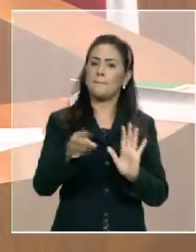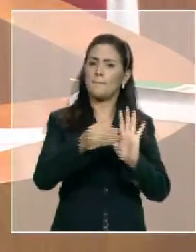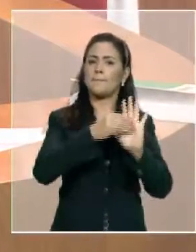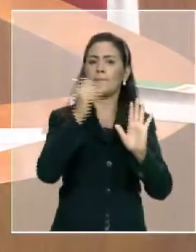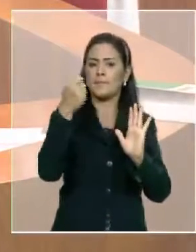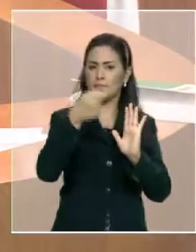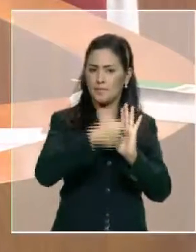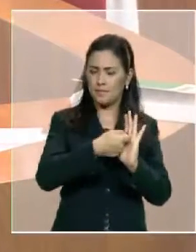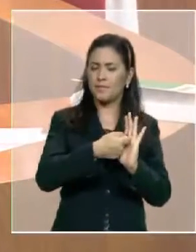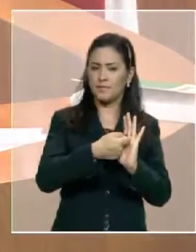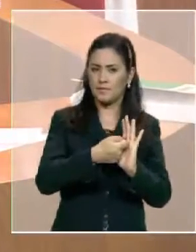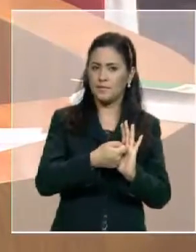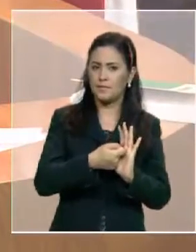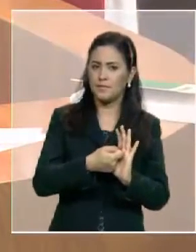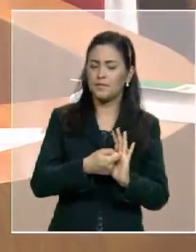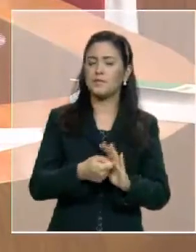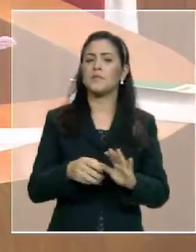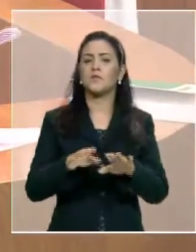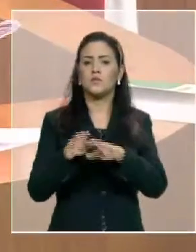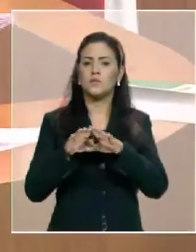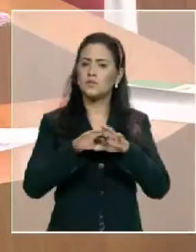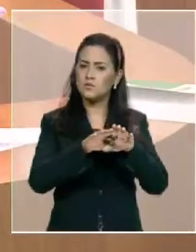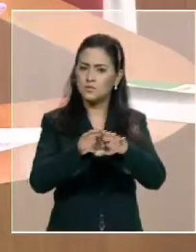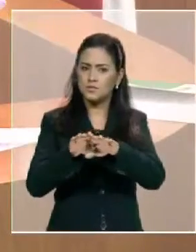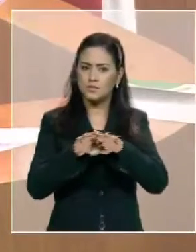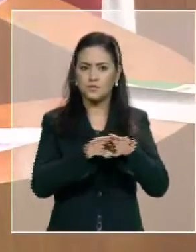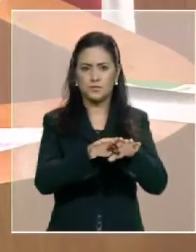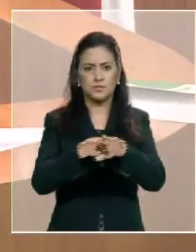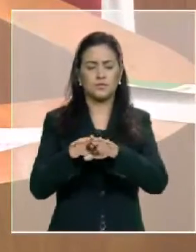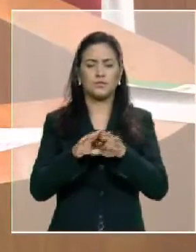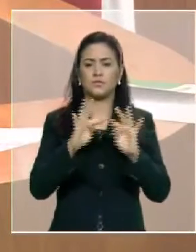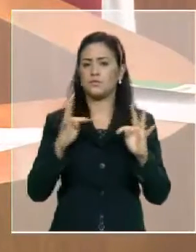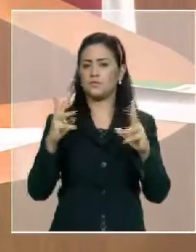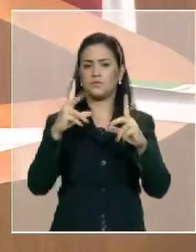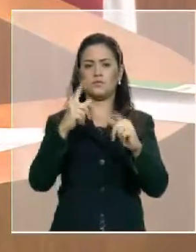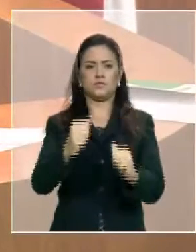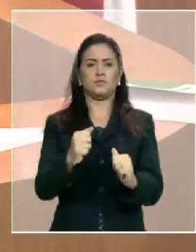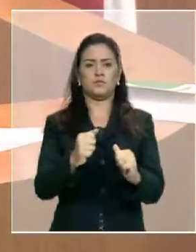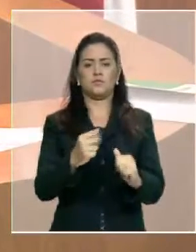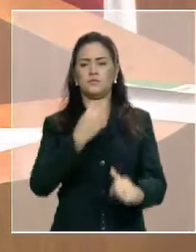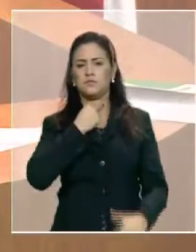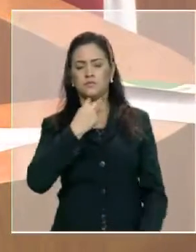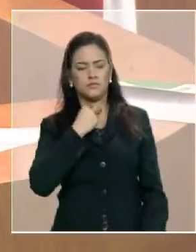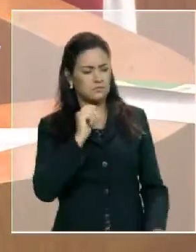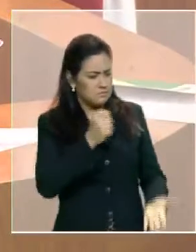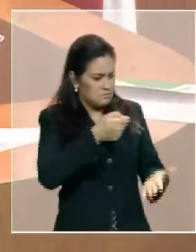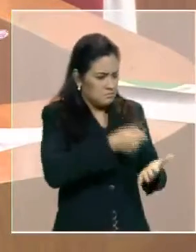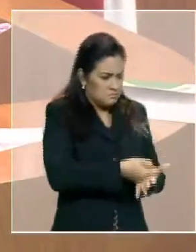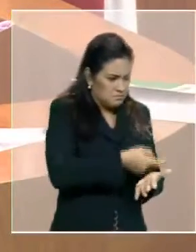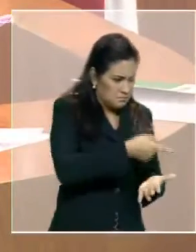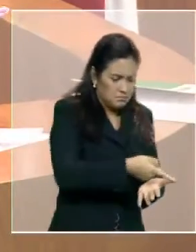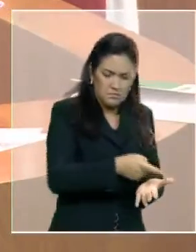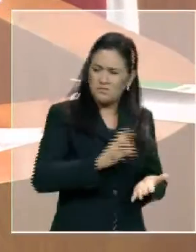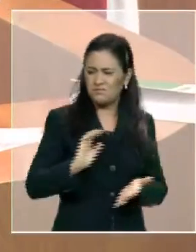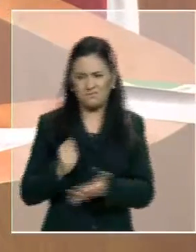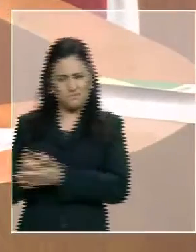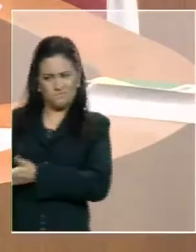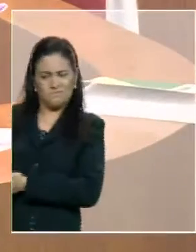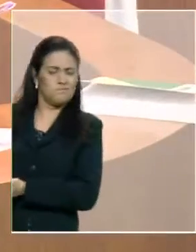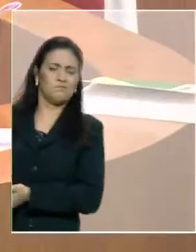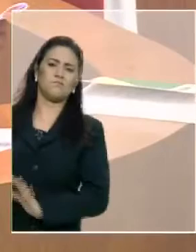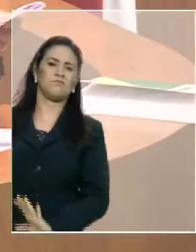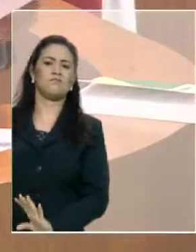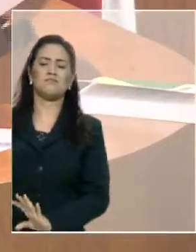que atenda de forma igualitária e impessoal as emendas apresentadas independente